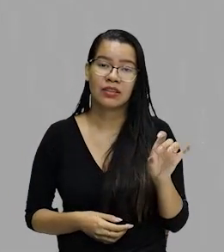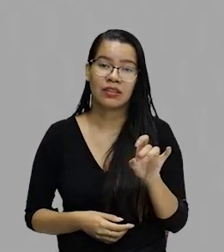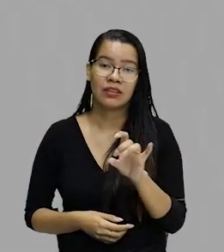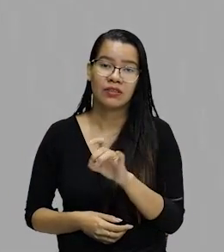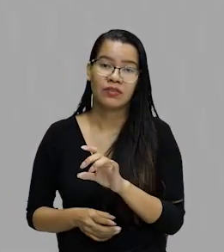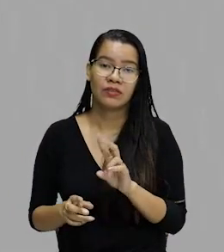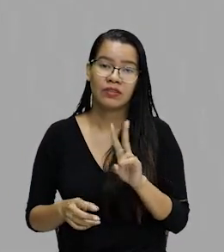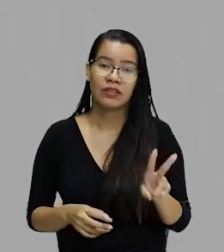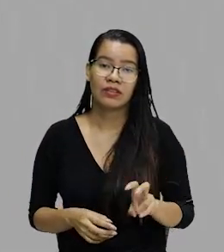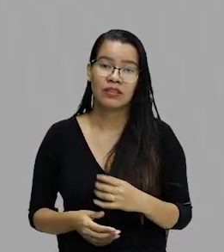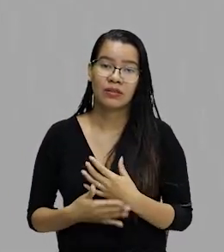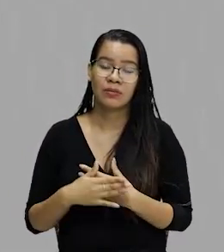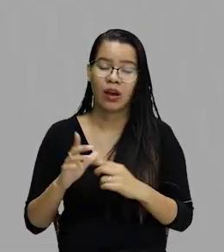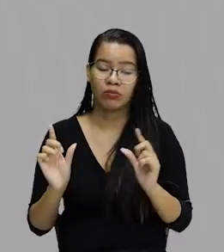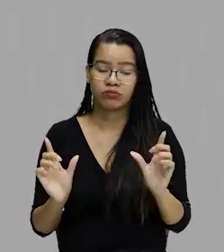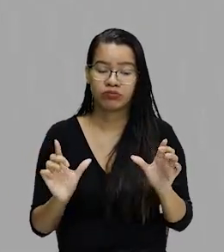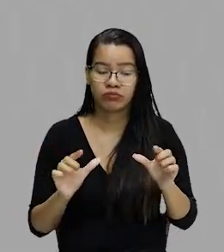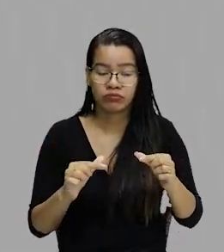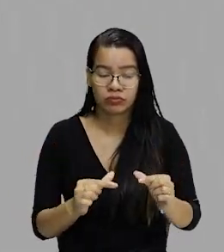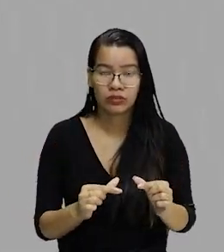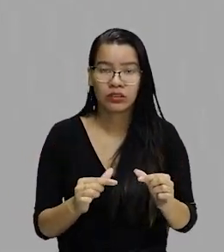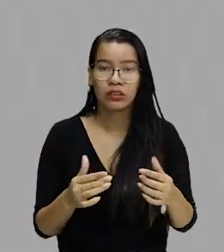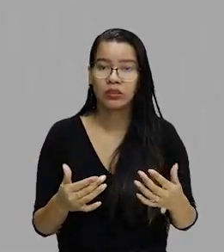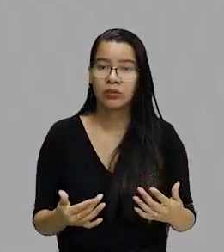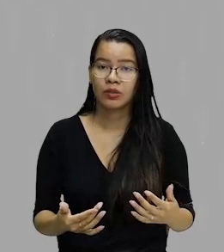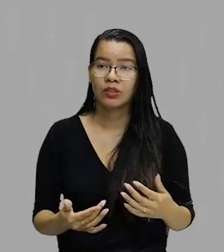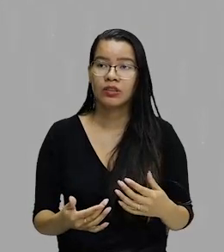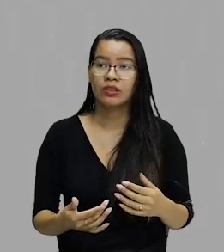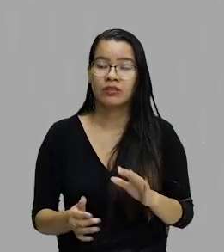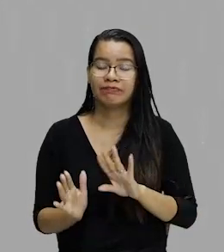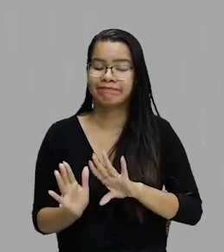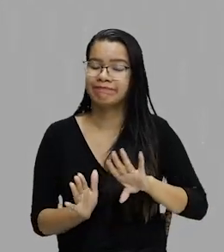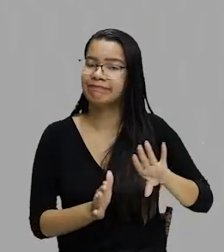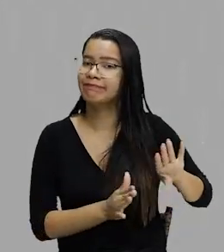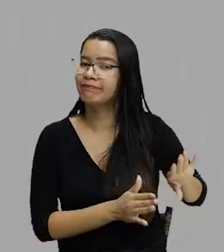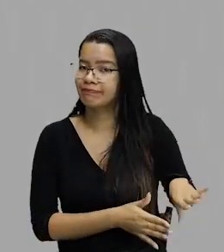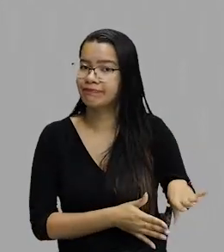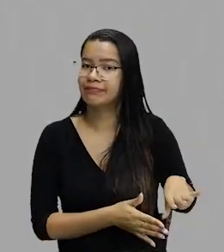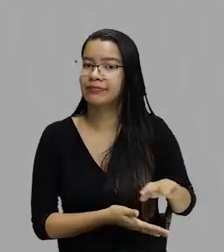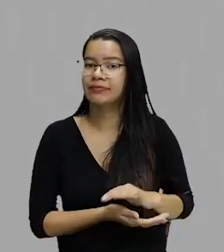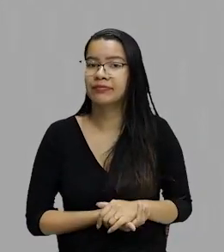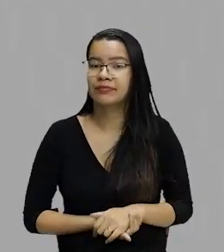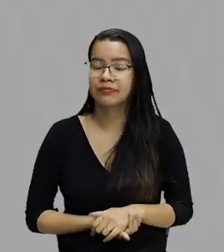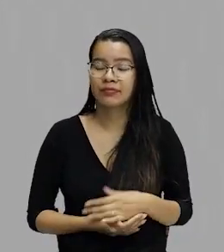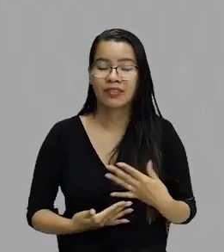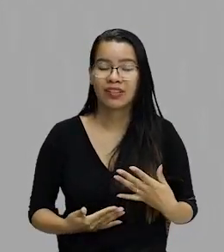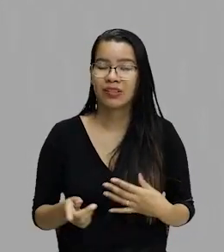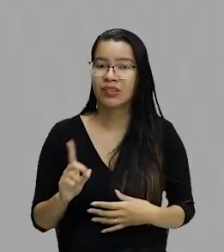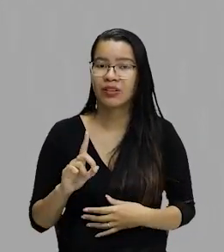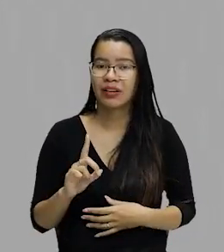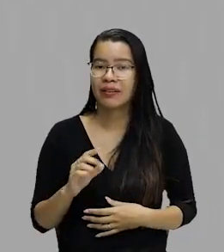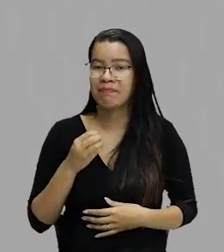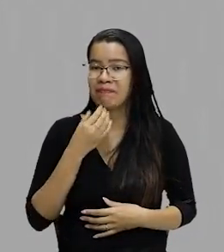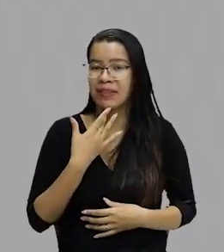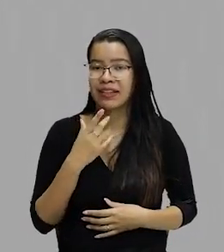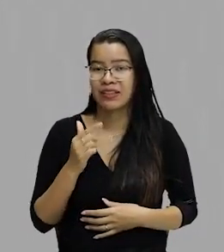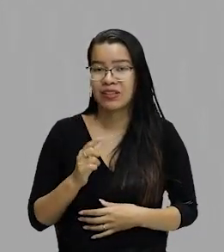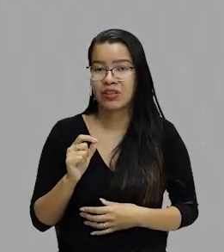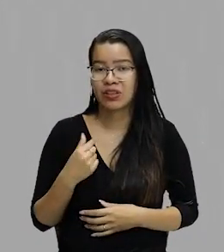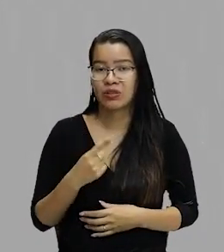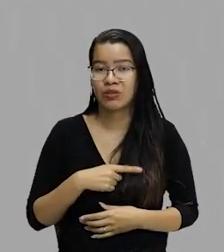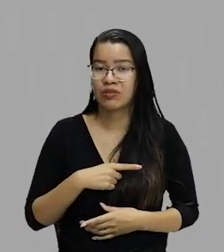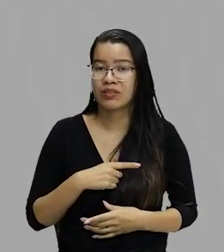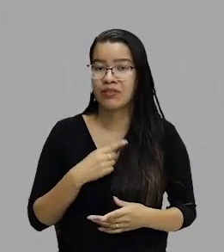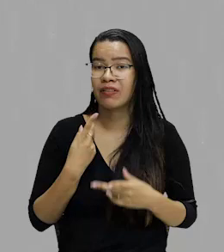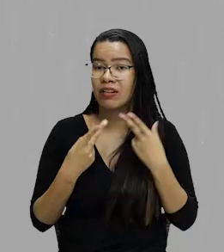vez mais sendo minimizados, sendo colocados de escanteio, por exemplo. Então, não é muito bem isso que a gente vai